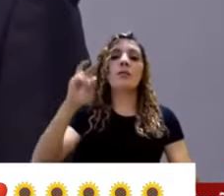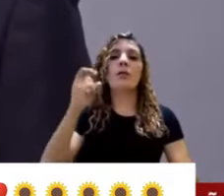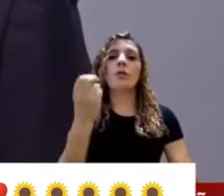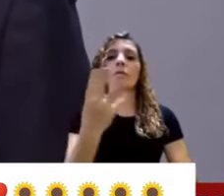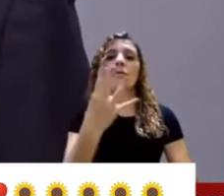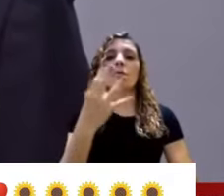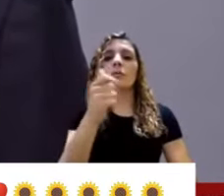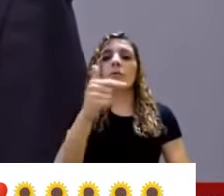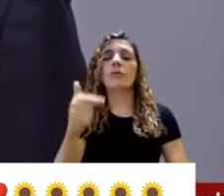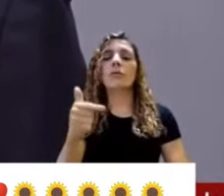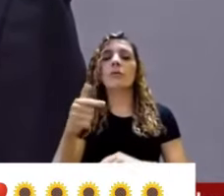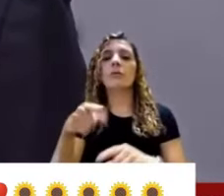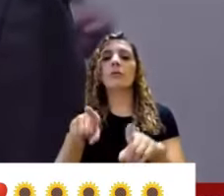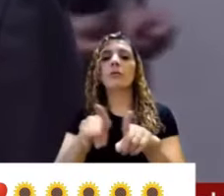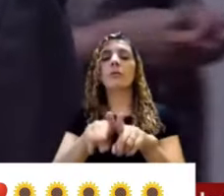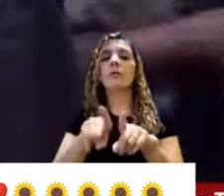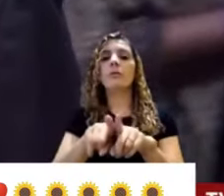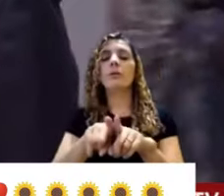Saudar aqui